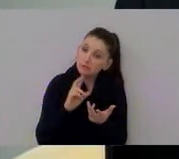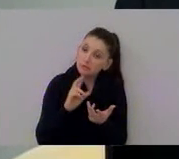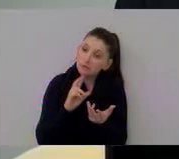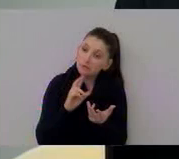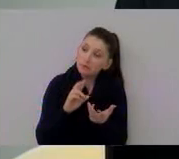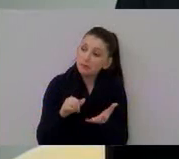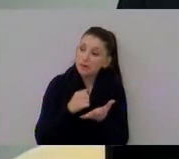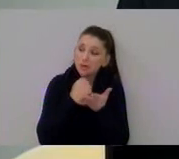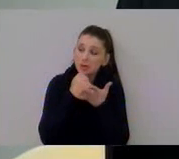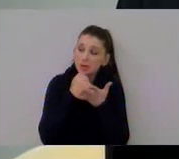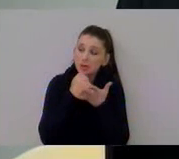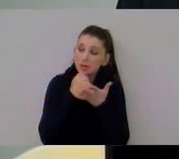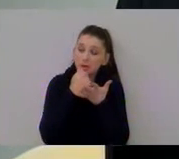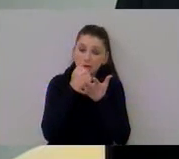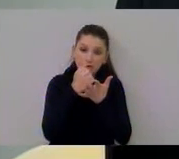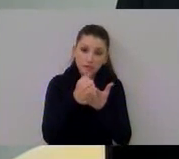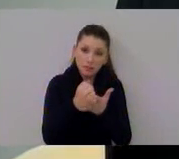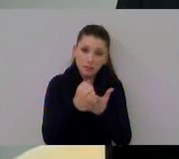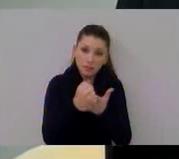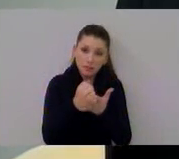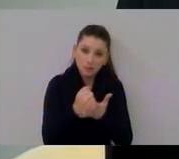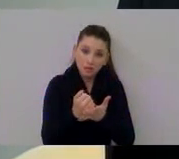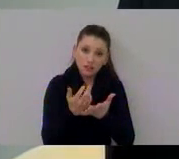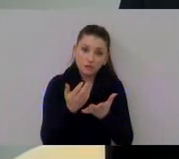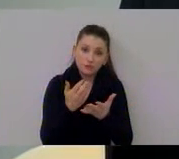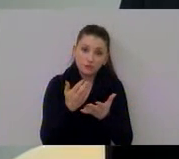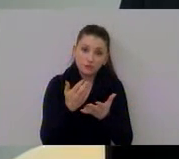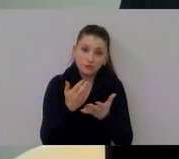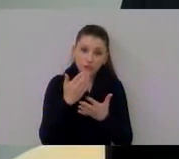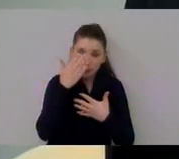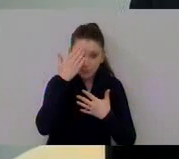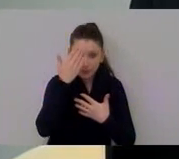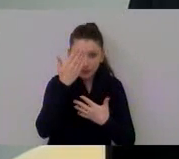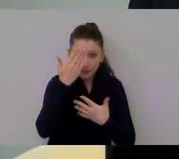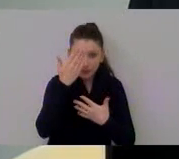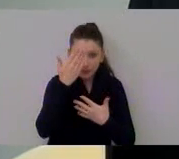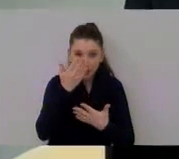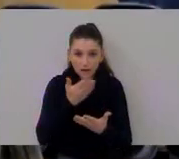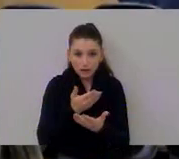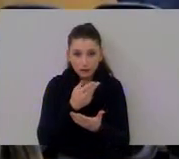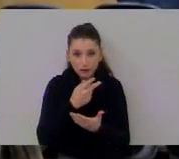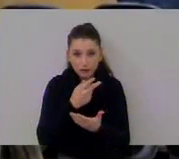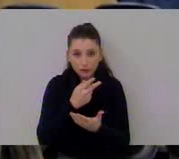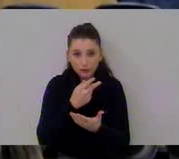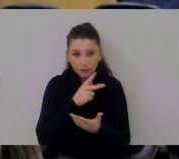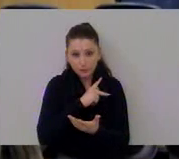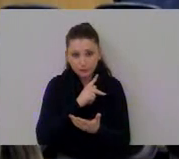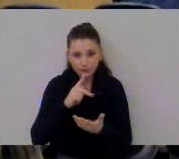nesses setores. Obrigado, senhor presidente.